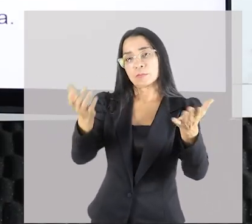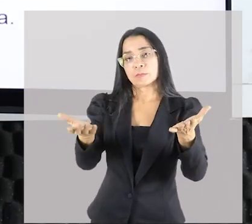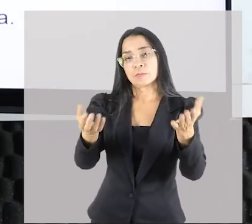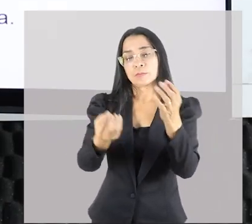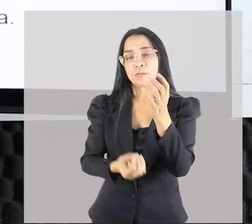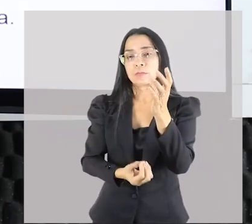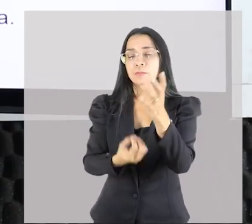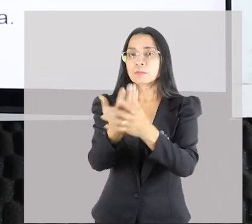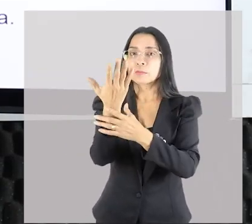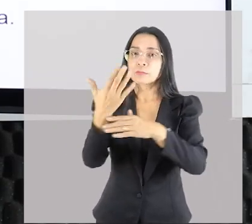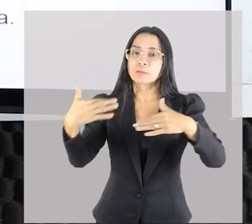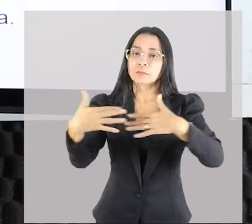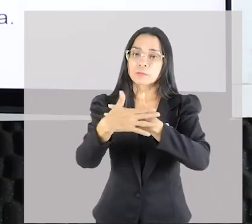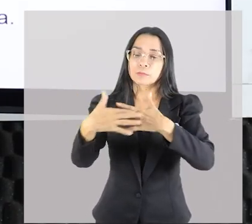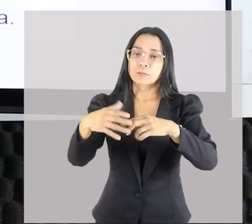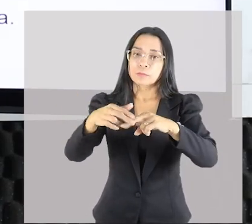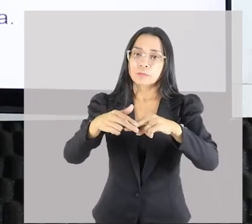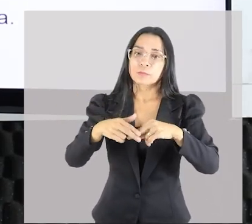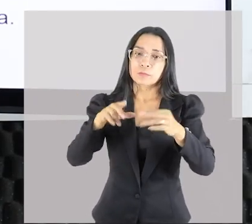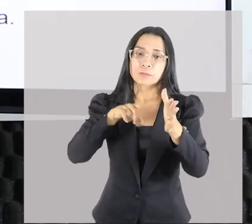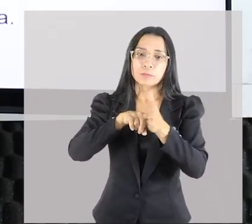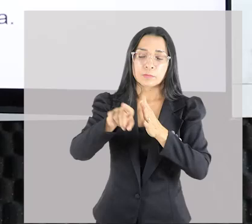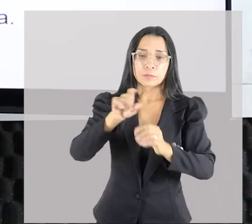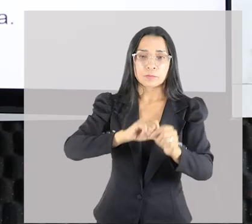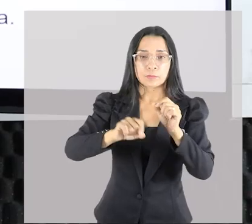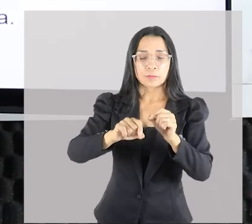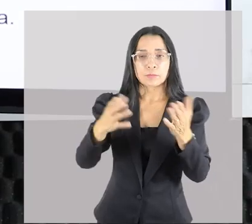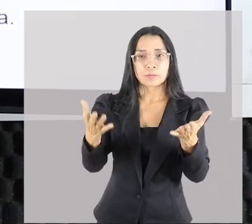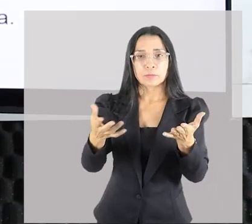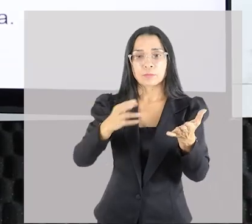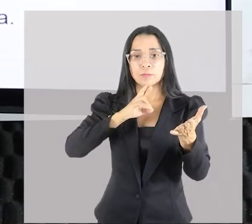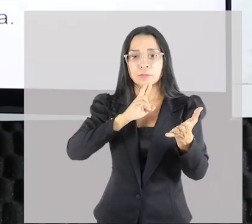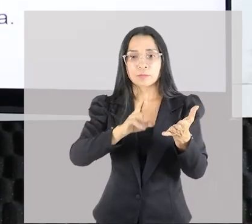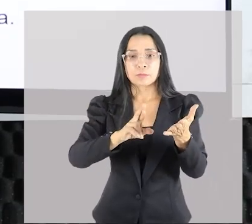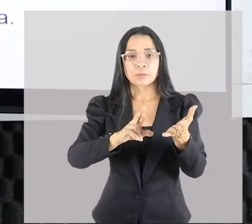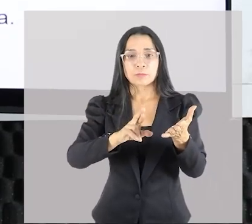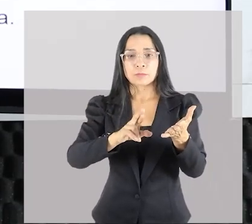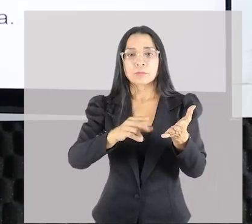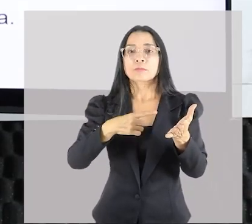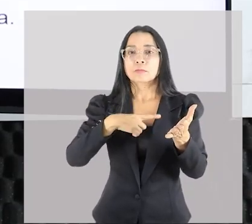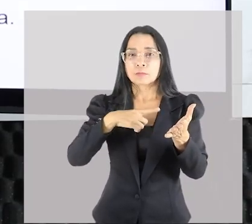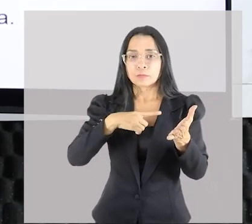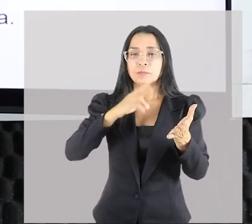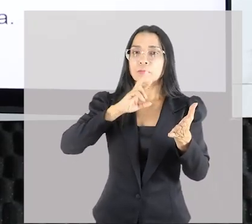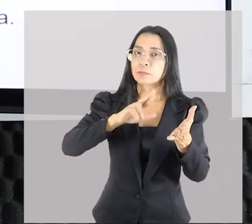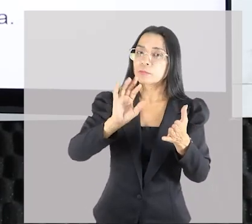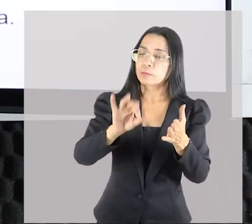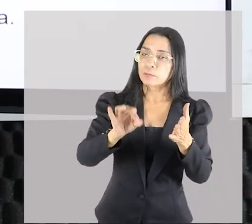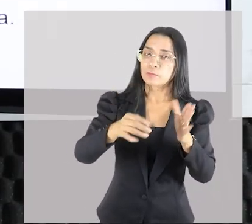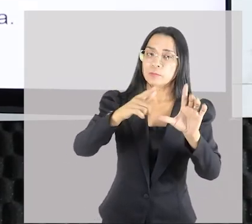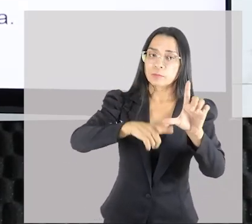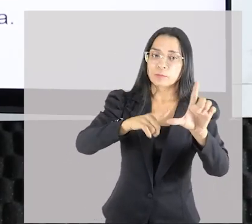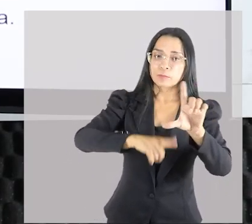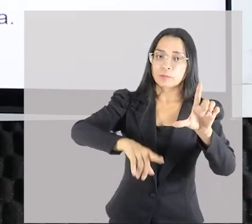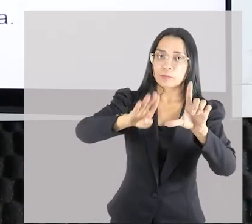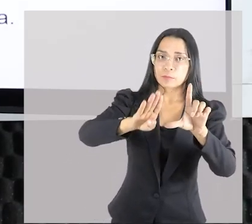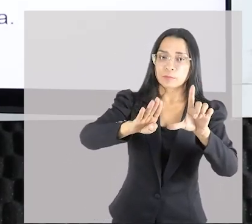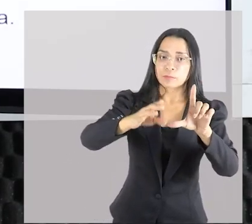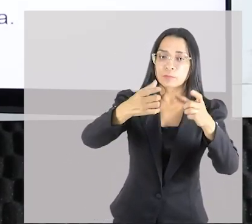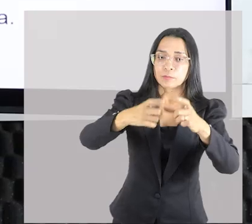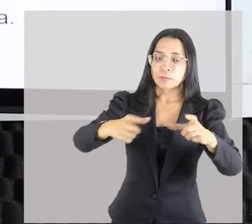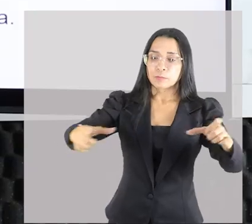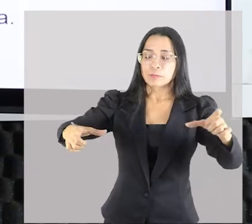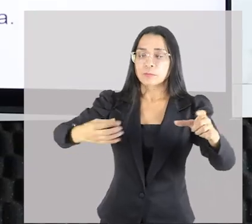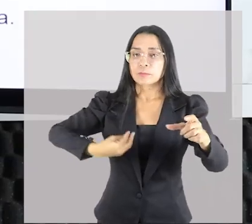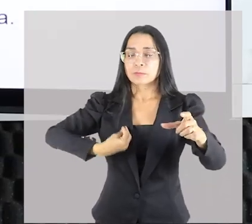das cidades. Por isso que a alternativa correta é a letra B, que é o aumento dessa vida urbana, o